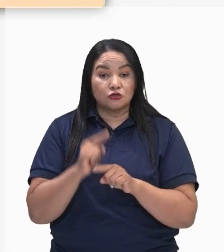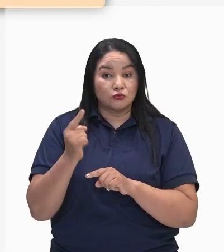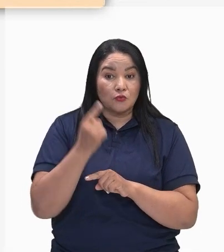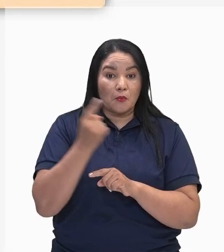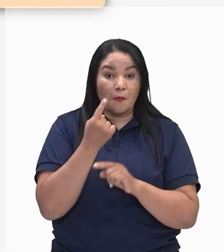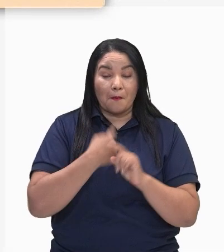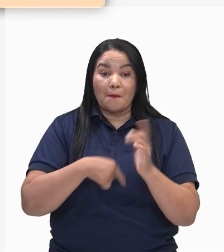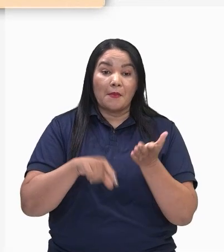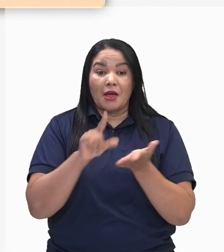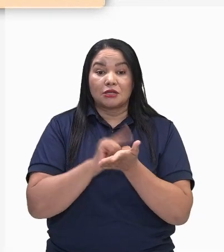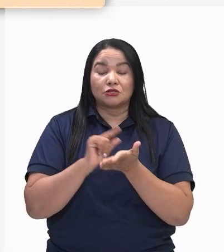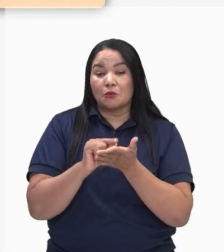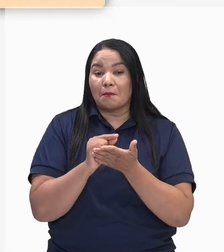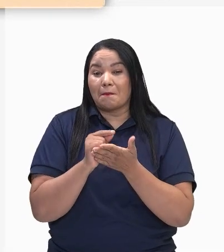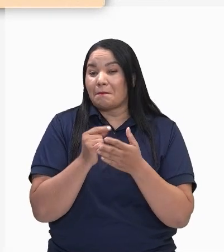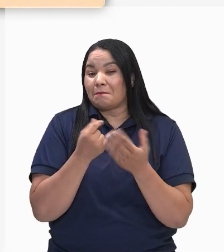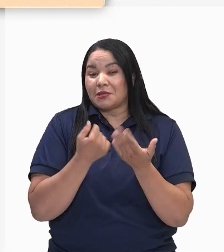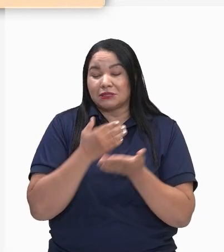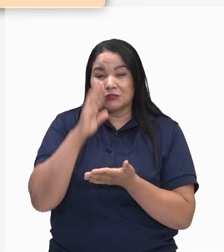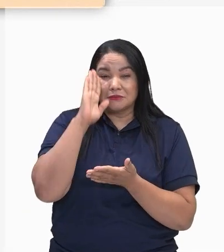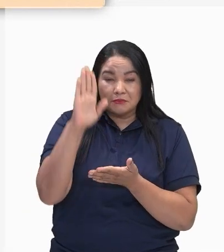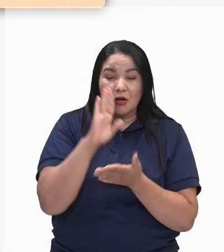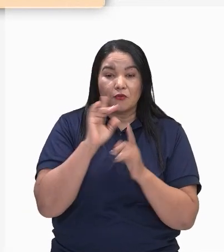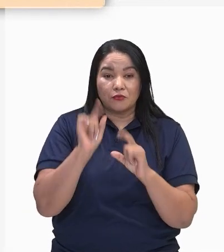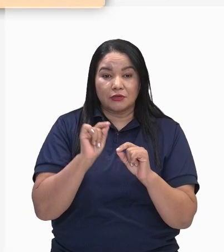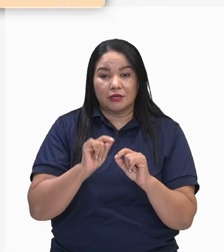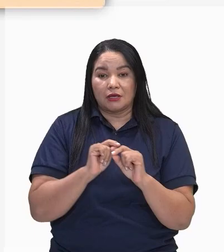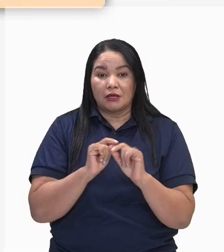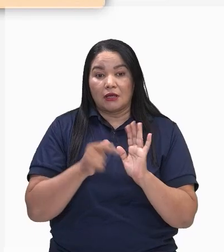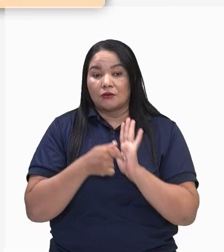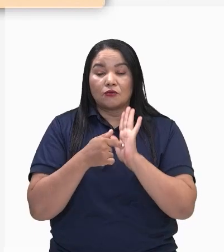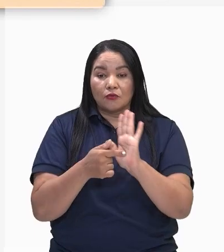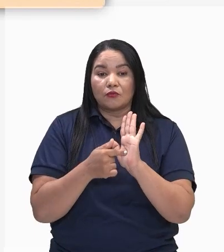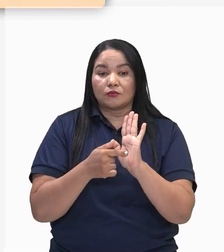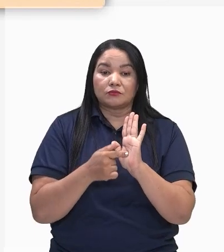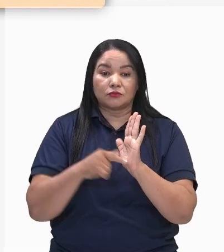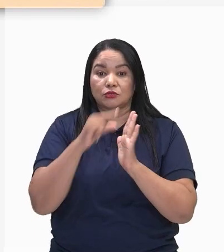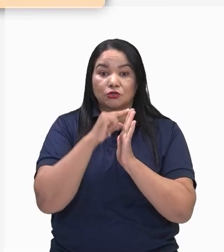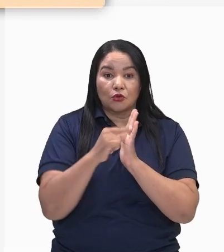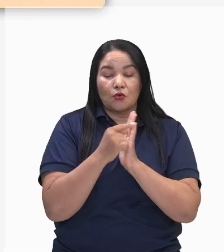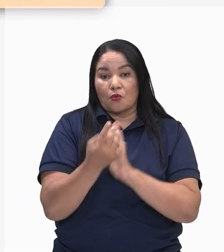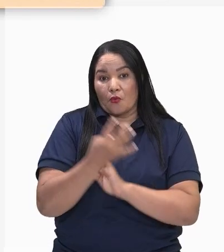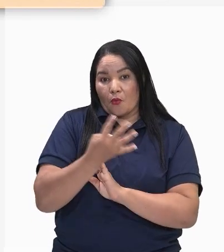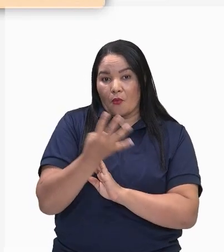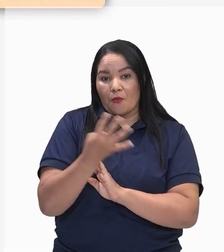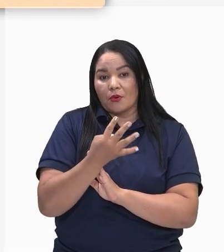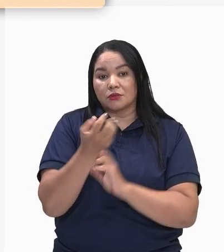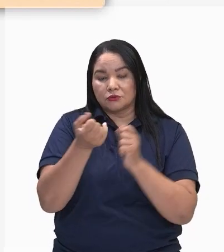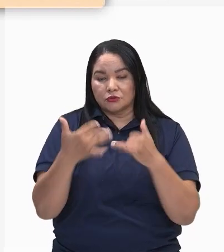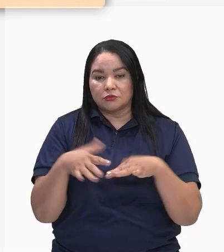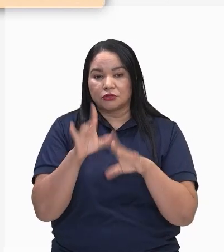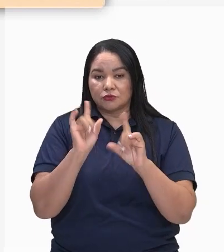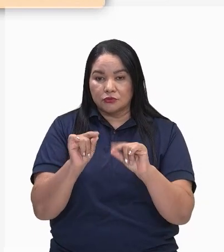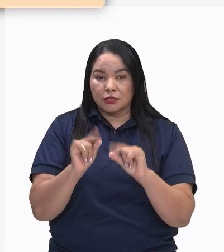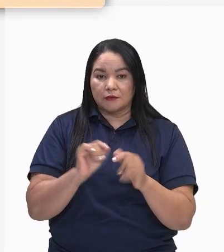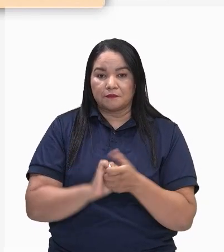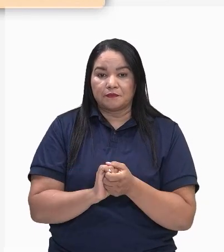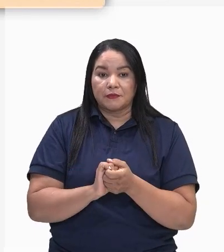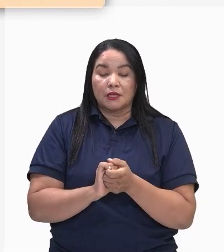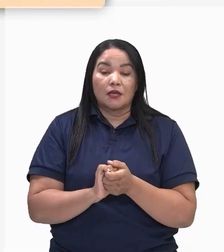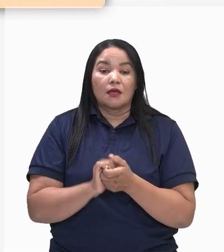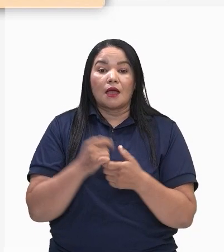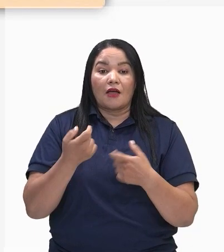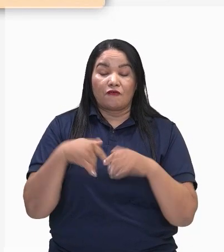artigos principais que a gente traz aqui para a nossa aula é o artigo 4º, né? Que diz o seguinte: é dever